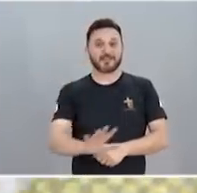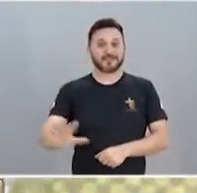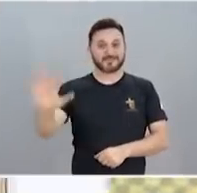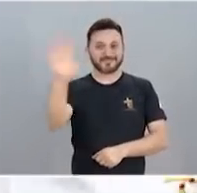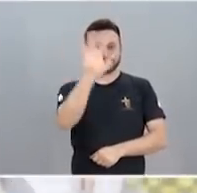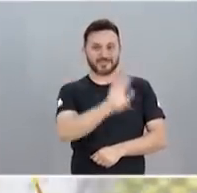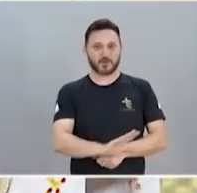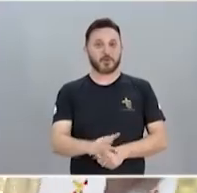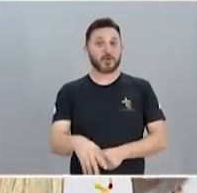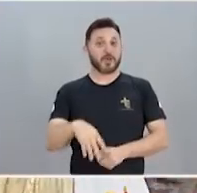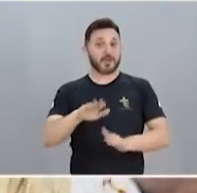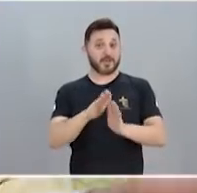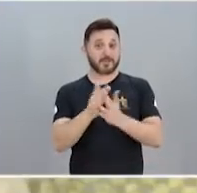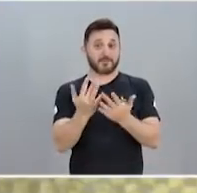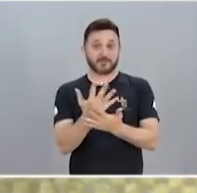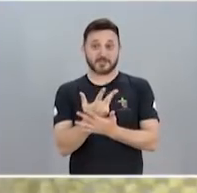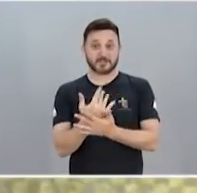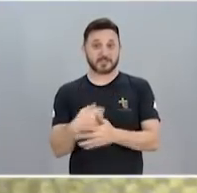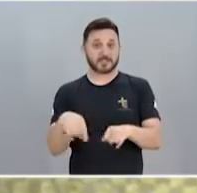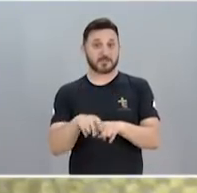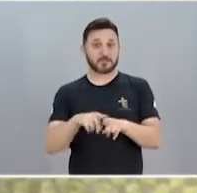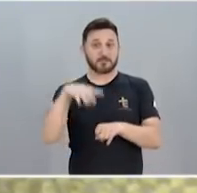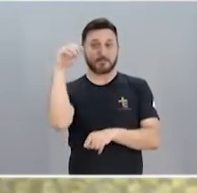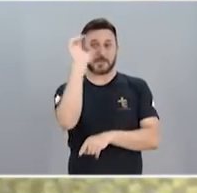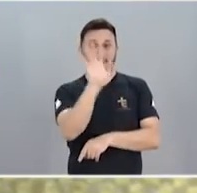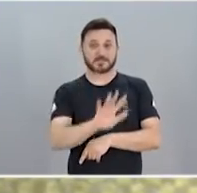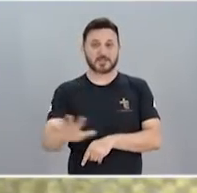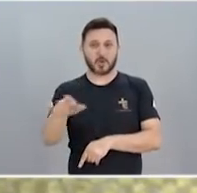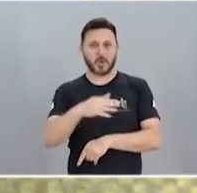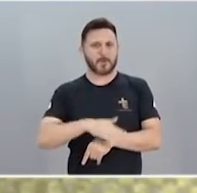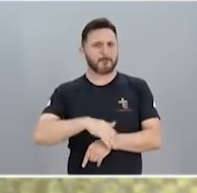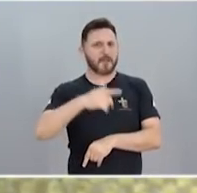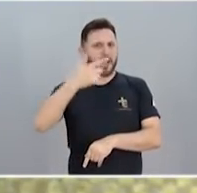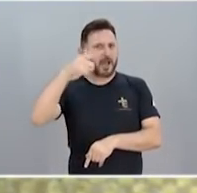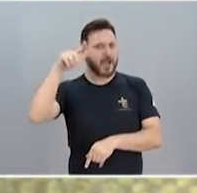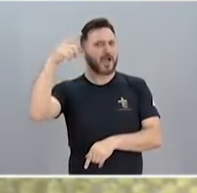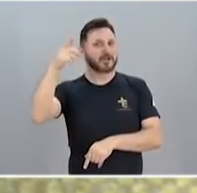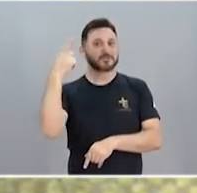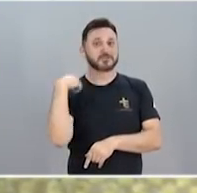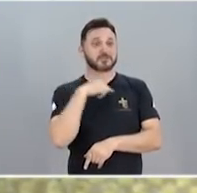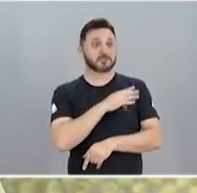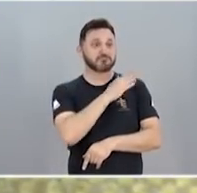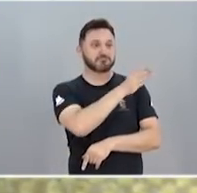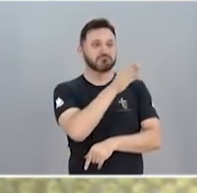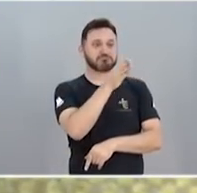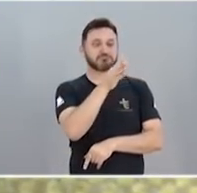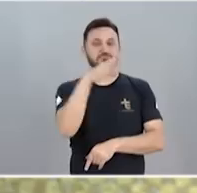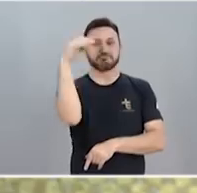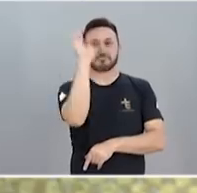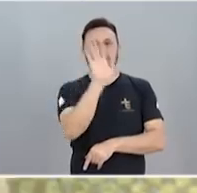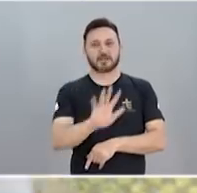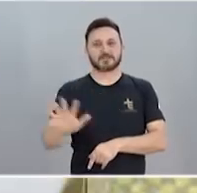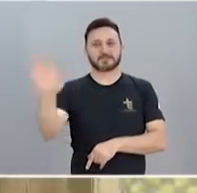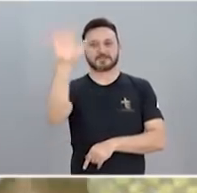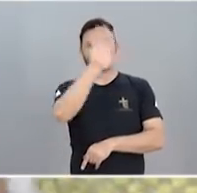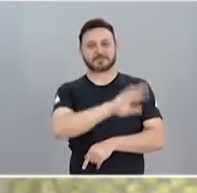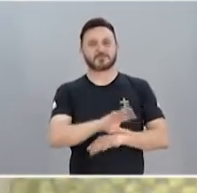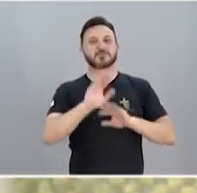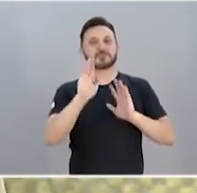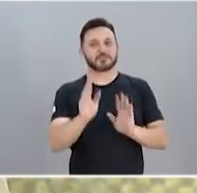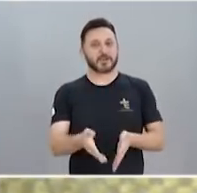Parabólica Digital, todo o Brasil, e cada vez mais, estamos nas RTVs, sendo instaladas,